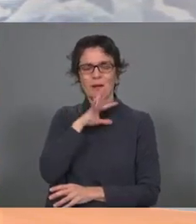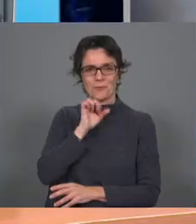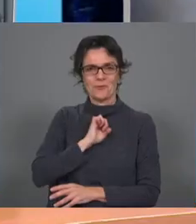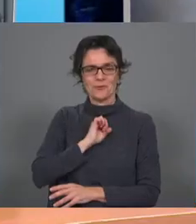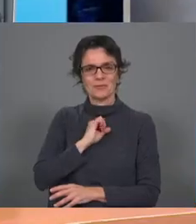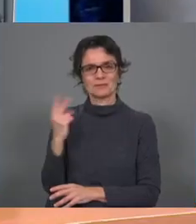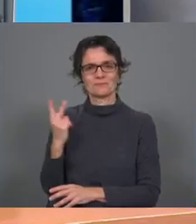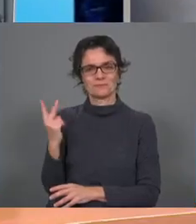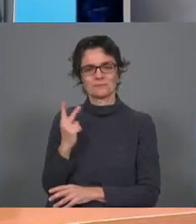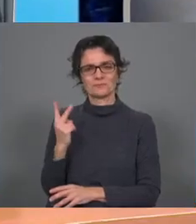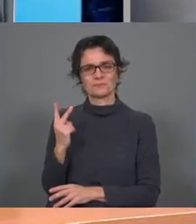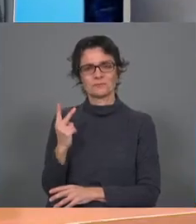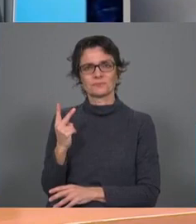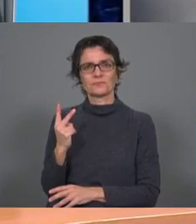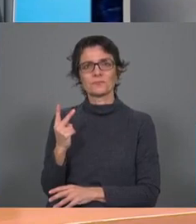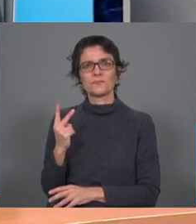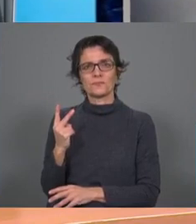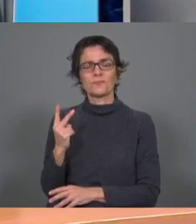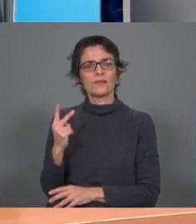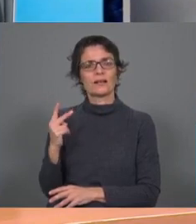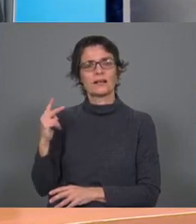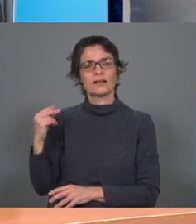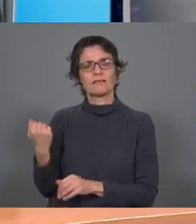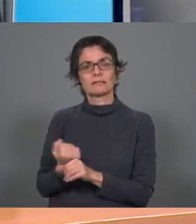Juventude Hospitaleira desde os primeiros anos,